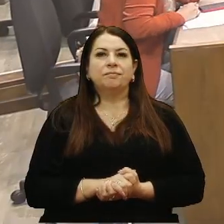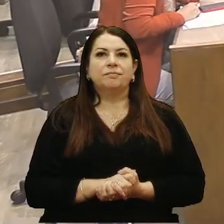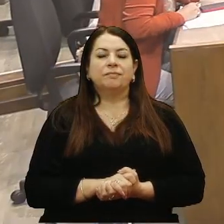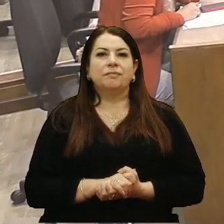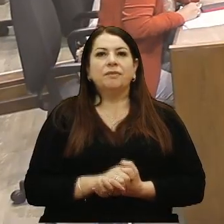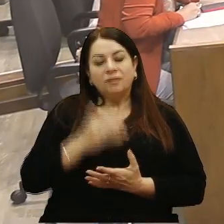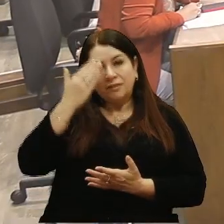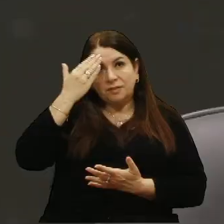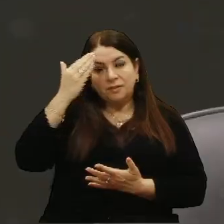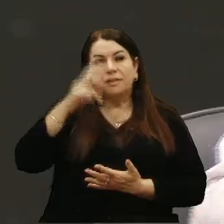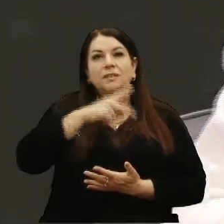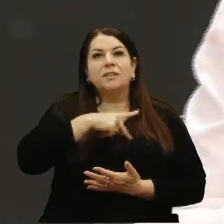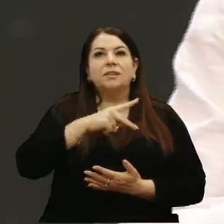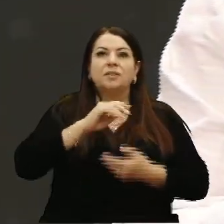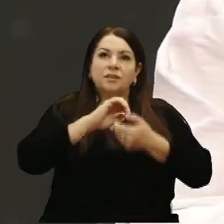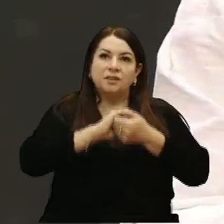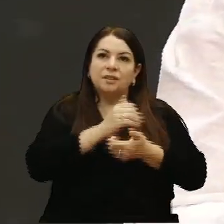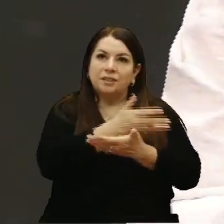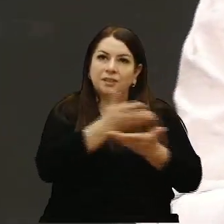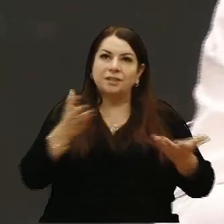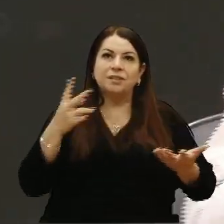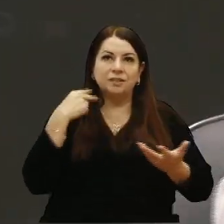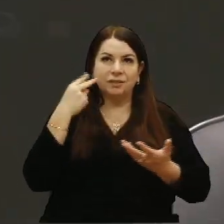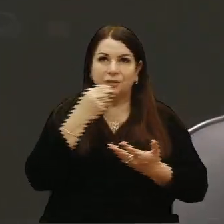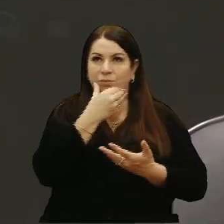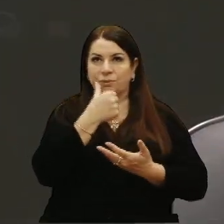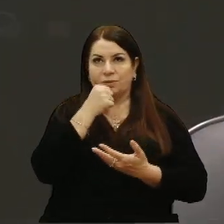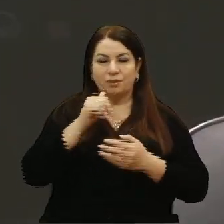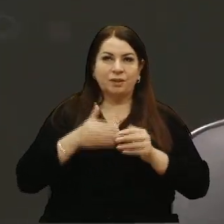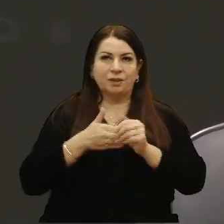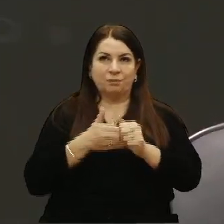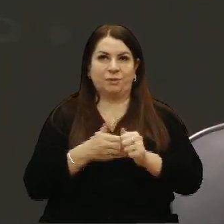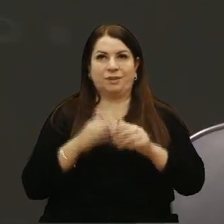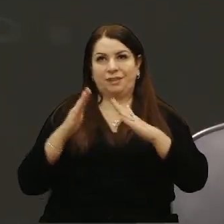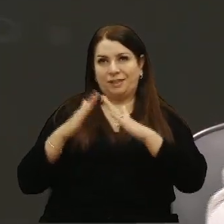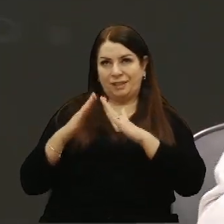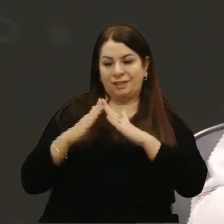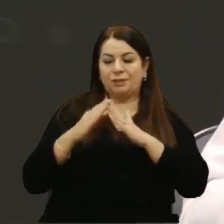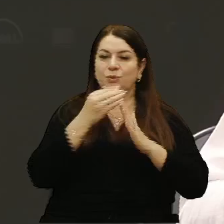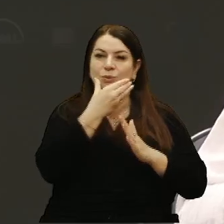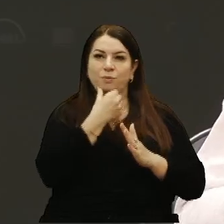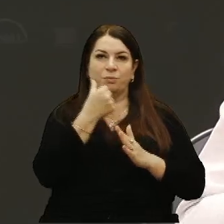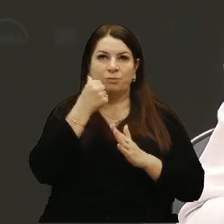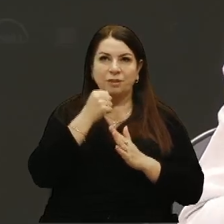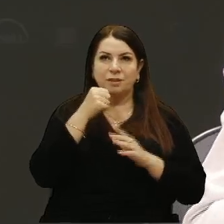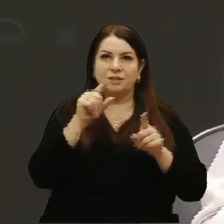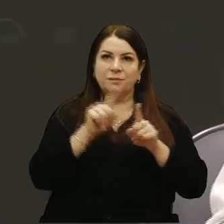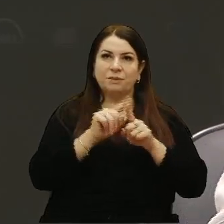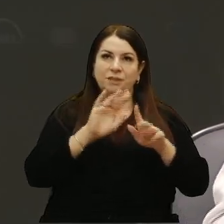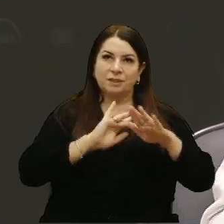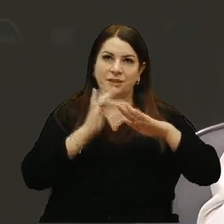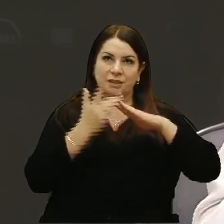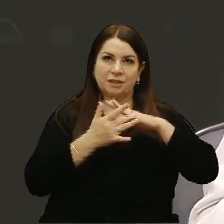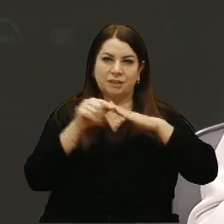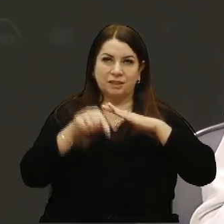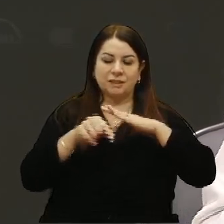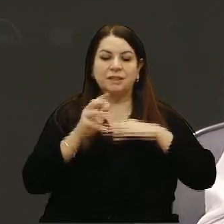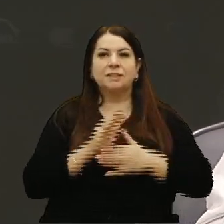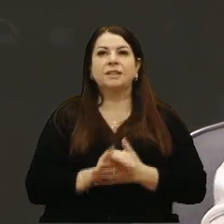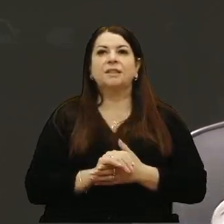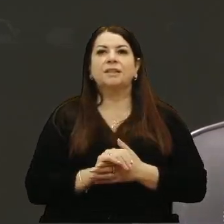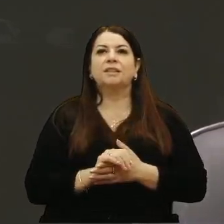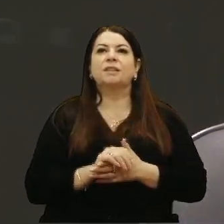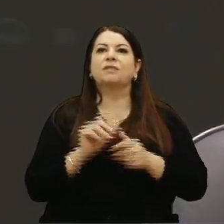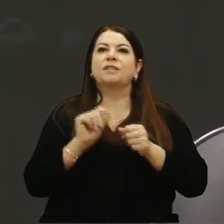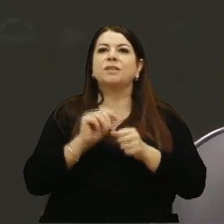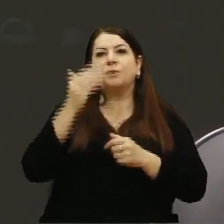Muito obrigado, presidente. Meus cumprimentos ao senhor, aos demais vereadores, quem nos acompanha de casa, o senhor, a senhora e também pelas redes sociais dessa Casa Legislativa. Queria